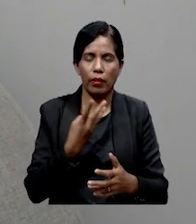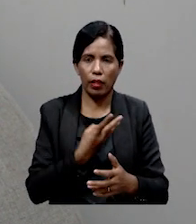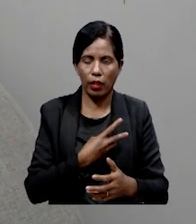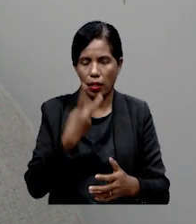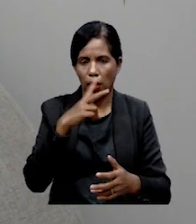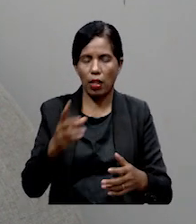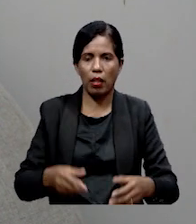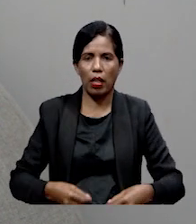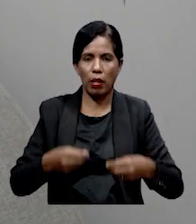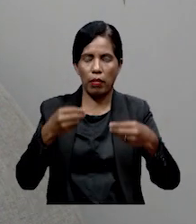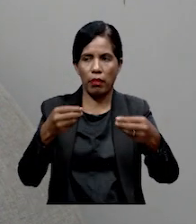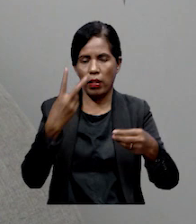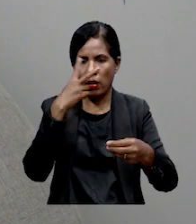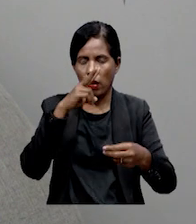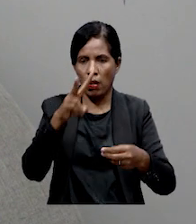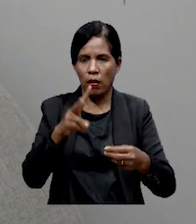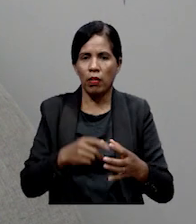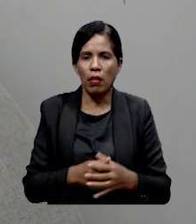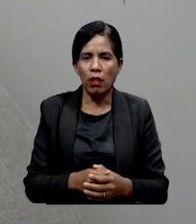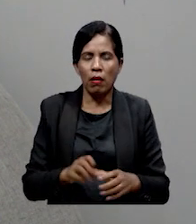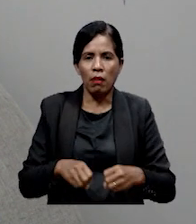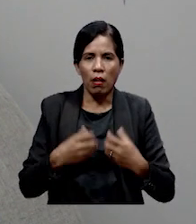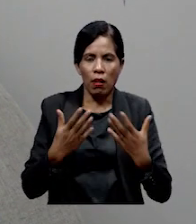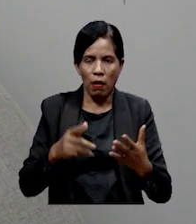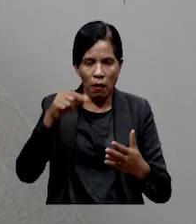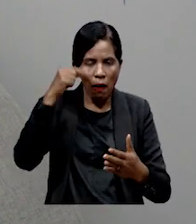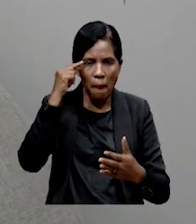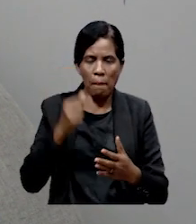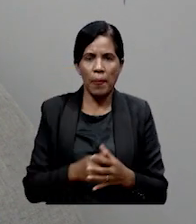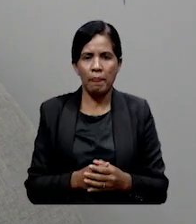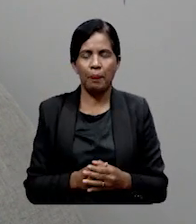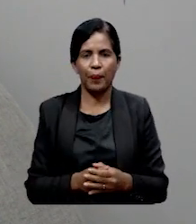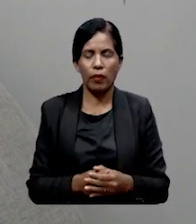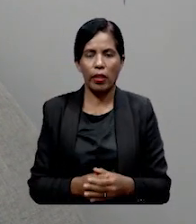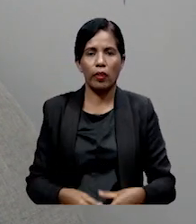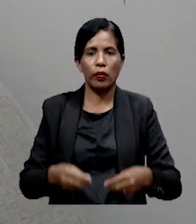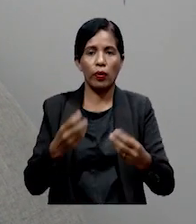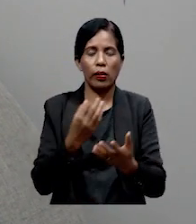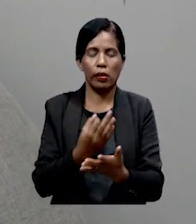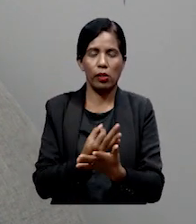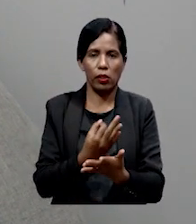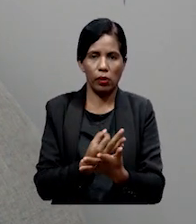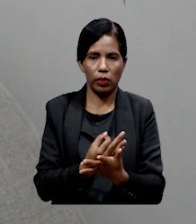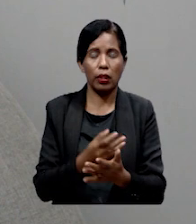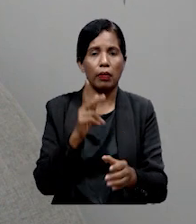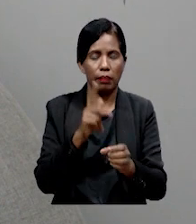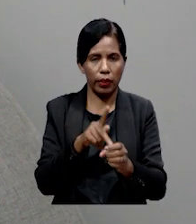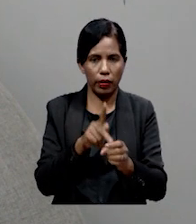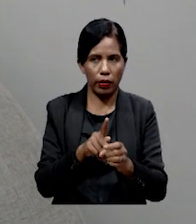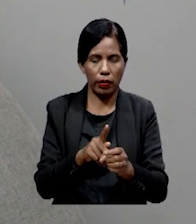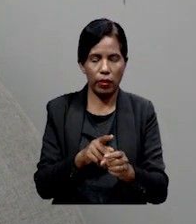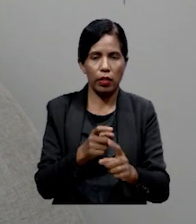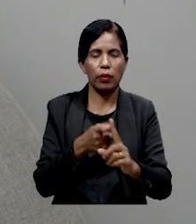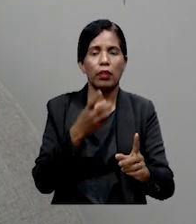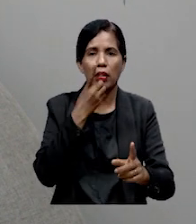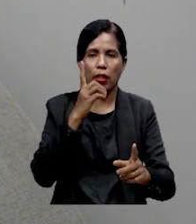MIFO, Hareba, quedas ou ensa governo atu for subsídio, né? E subsídio da NEI, a moça decreto governo